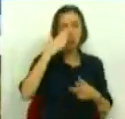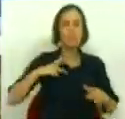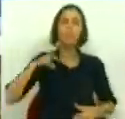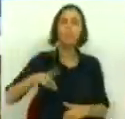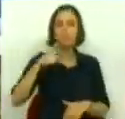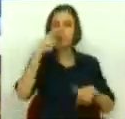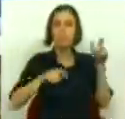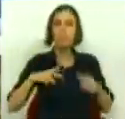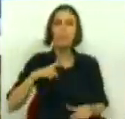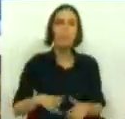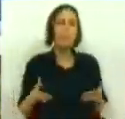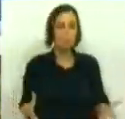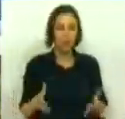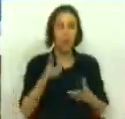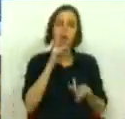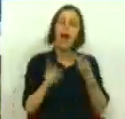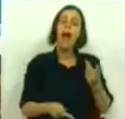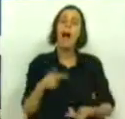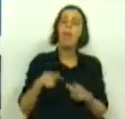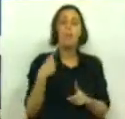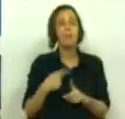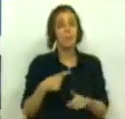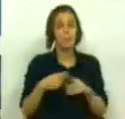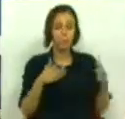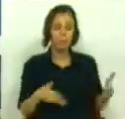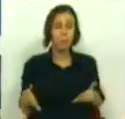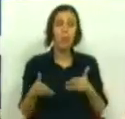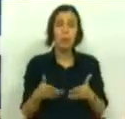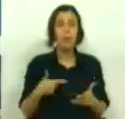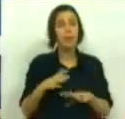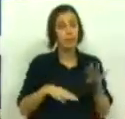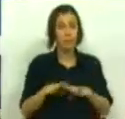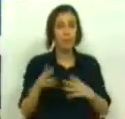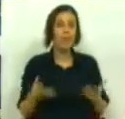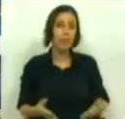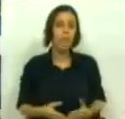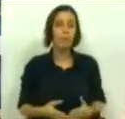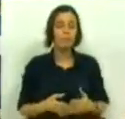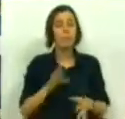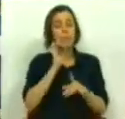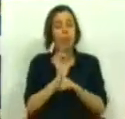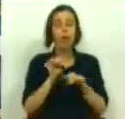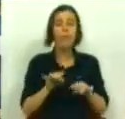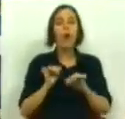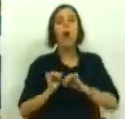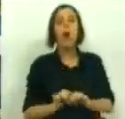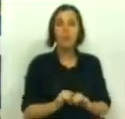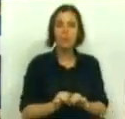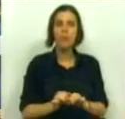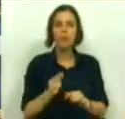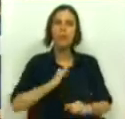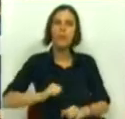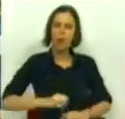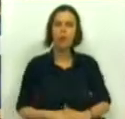dos portugueses e fazem uma avaliação positiva do caminho que estamos a seguir, ainda aí a oposição